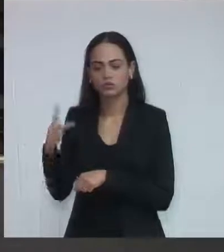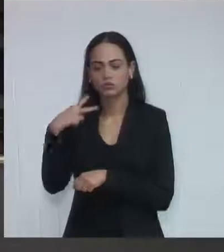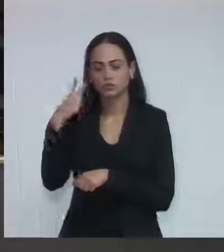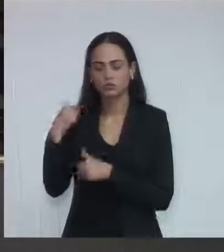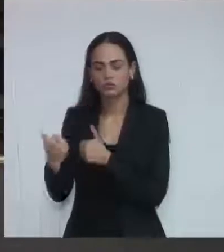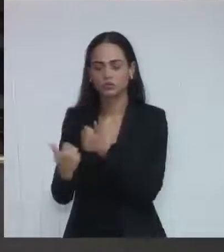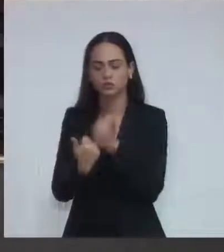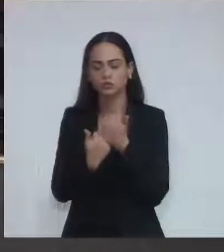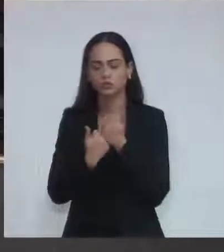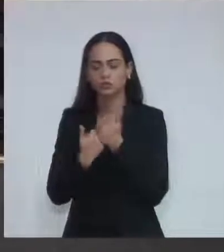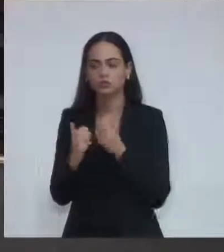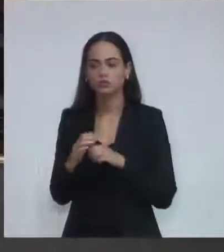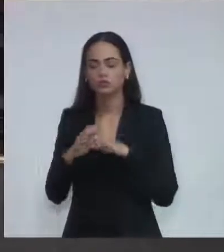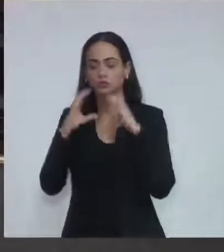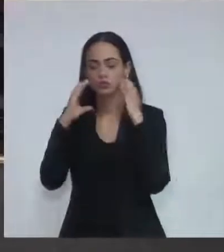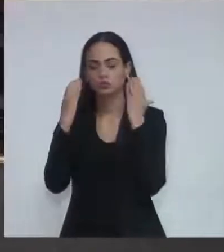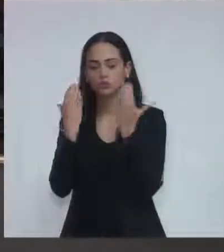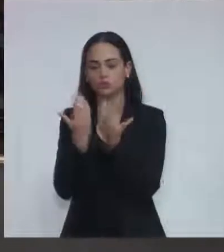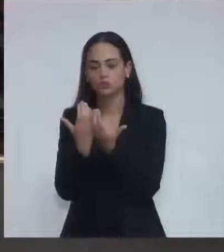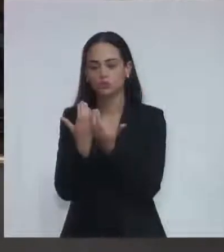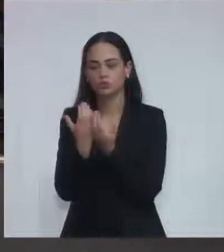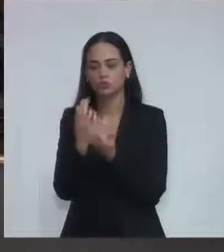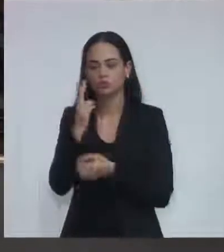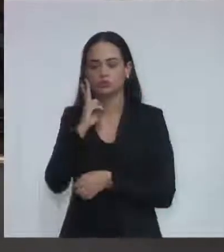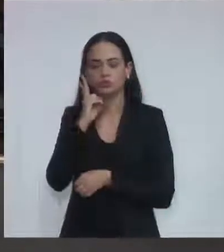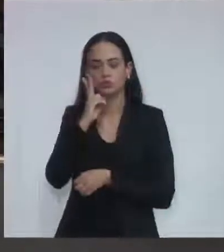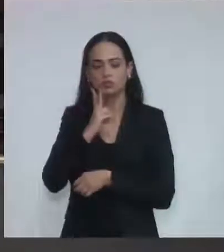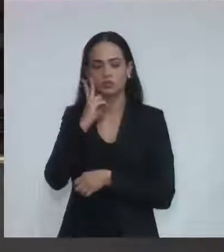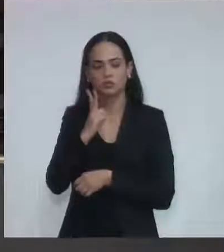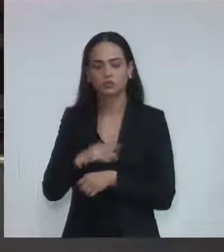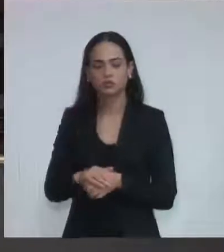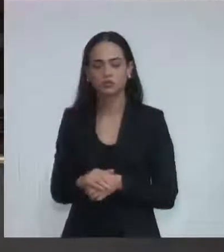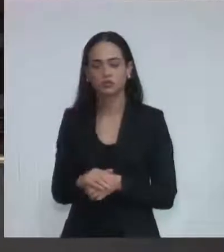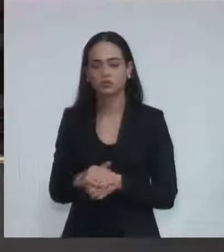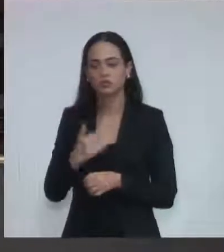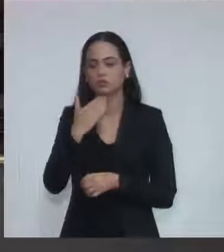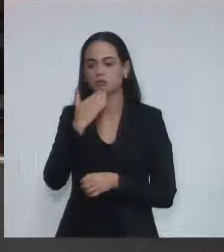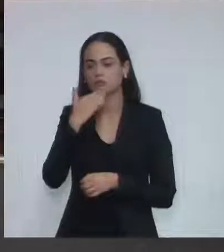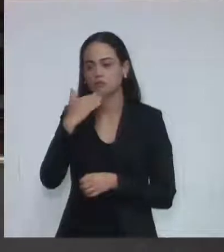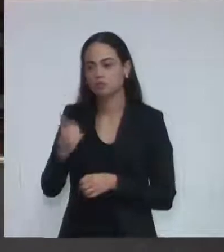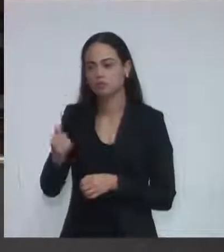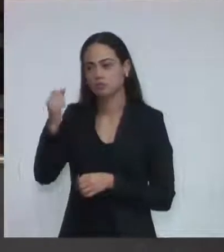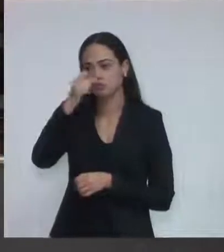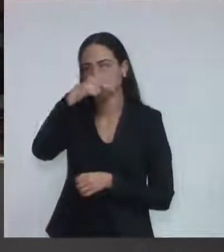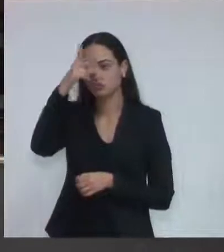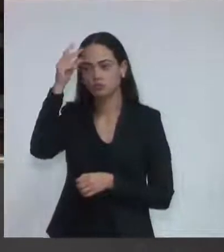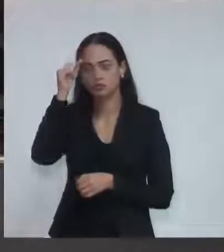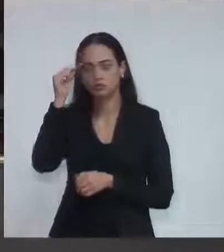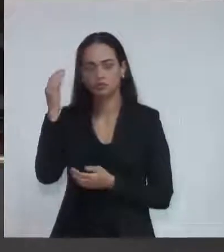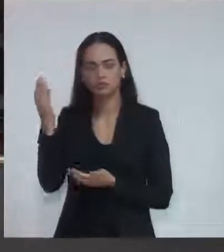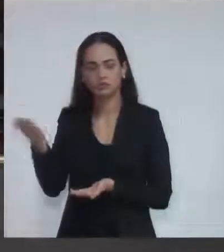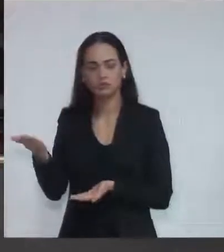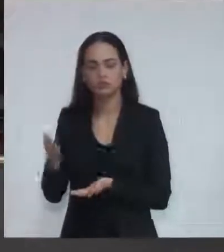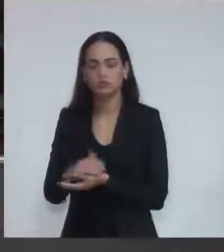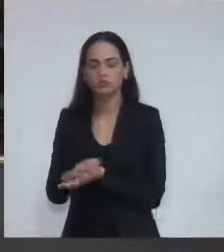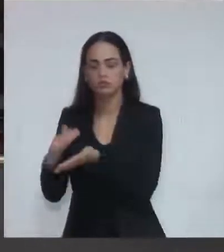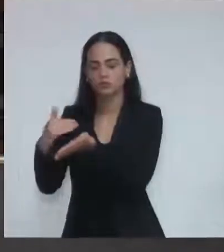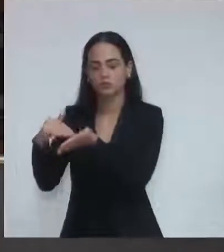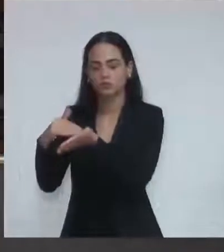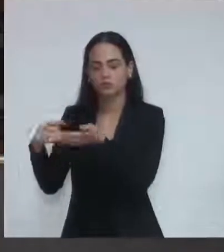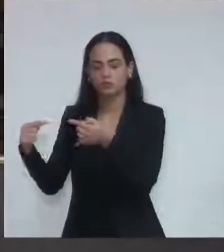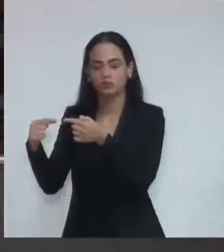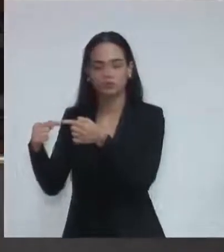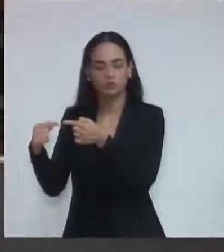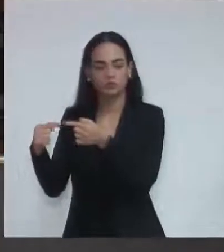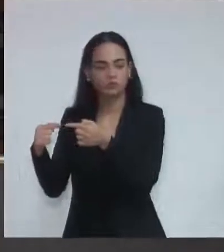Paulo apresenta nos termos regimentais a presente moção de apelo ao excelentíssimo senhor prefeito municipal que, por meio da secretaria competente,